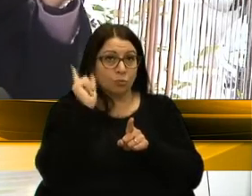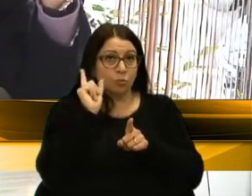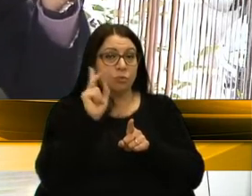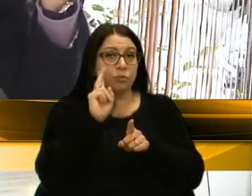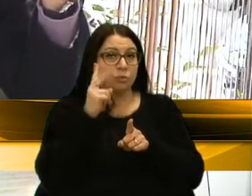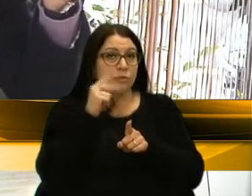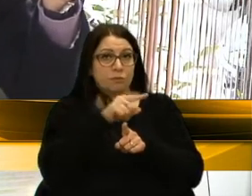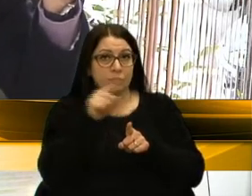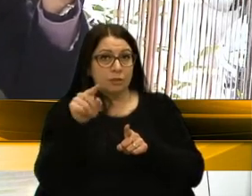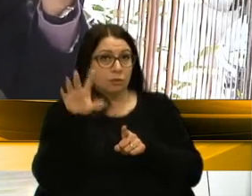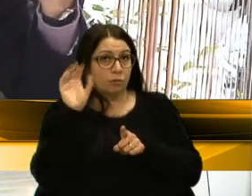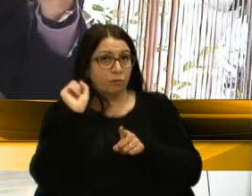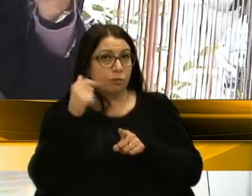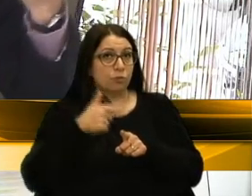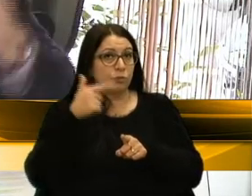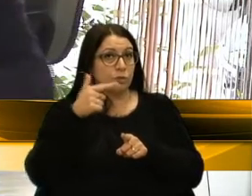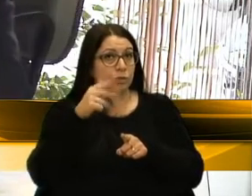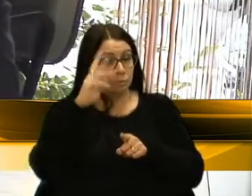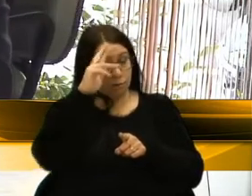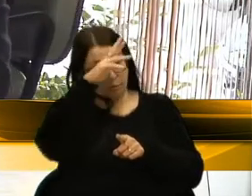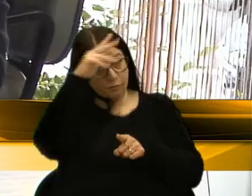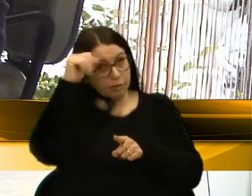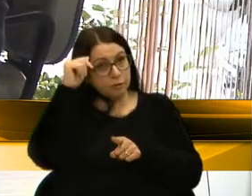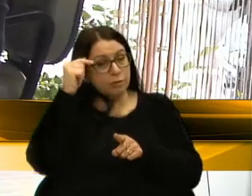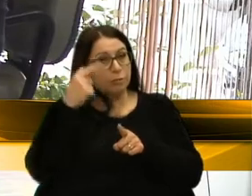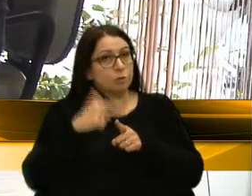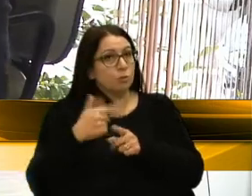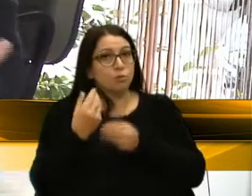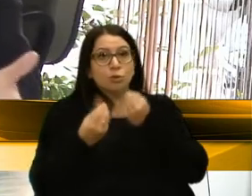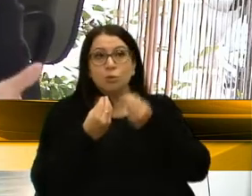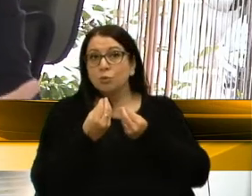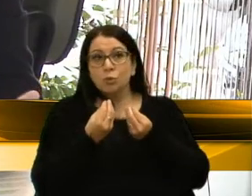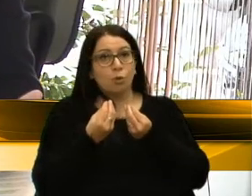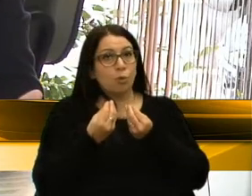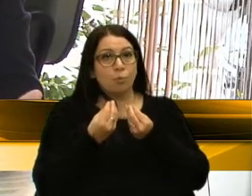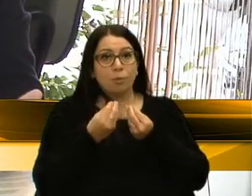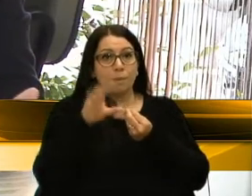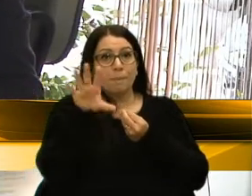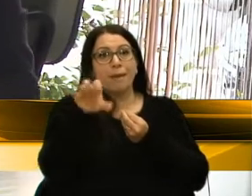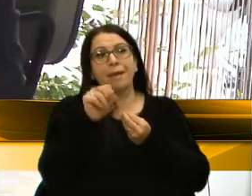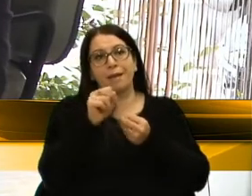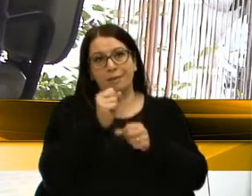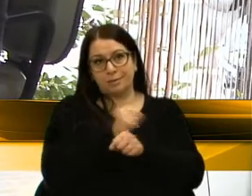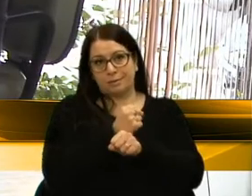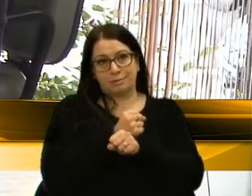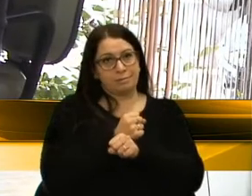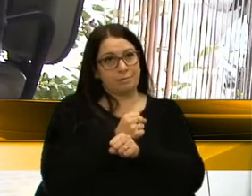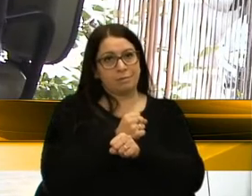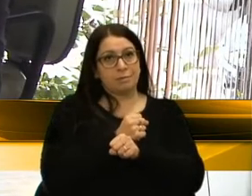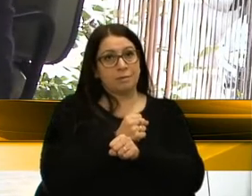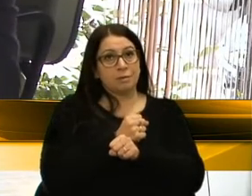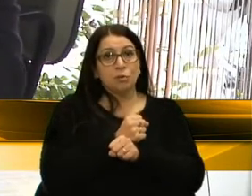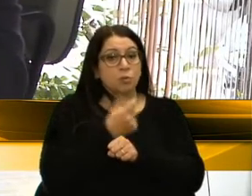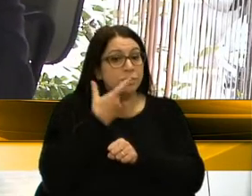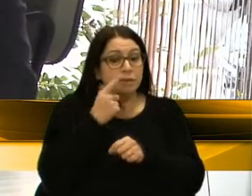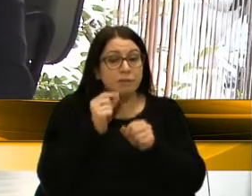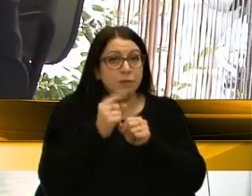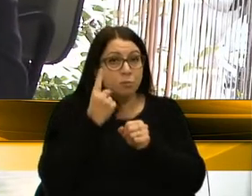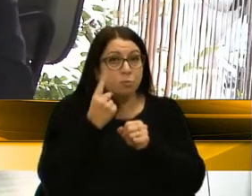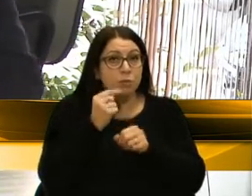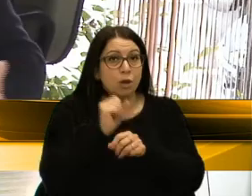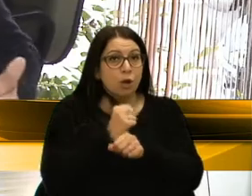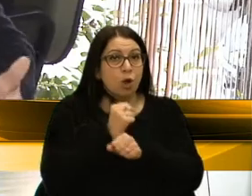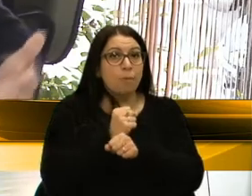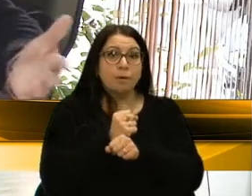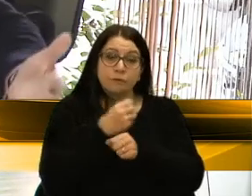ouviu isso do vice-prefeito, porque ela não tinha condições nenhuma de pegar as obras. Não tinha condições de gerir uma obra. E foi